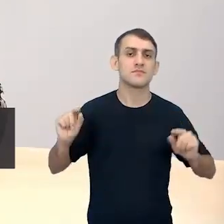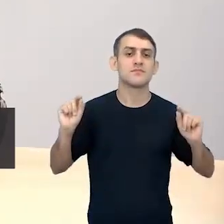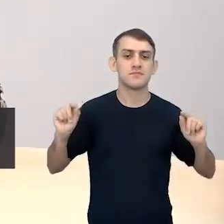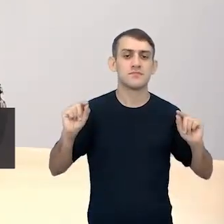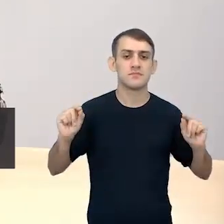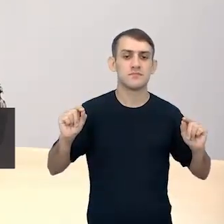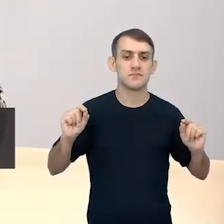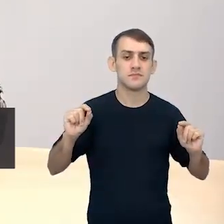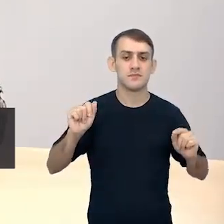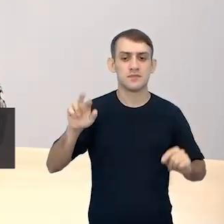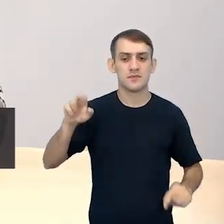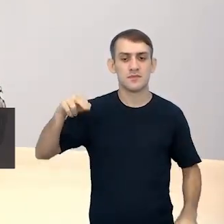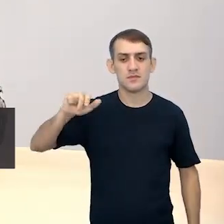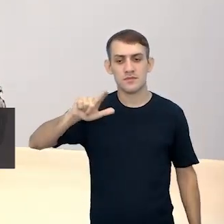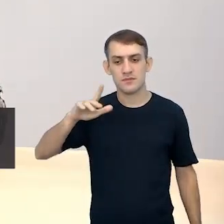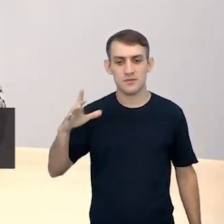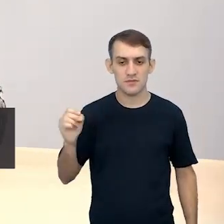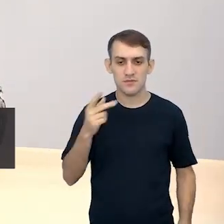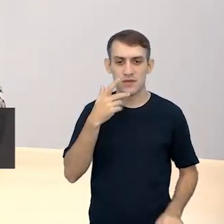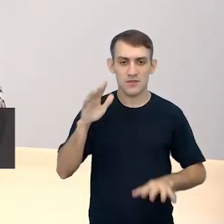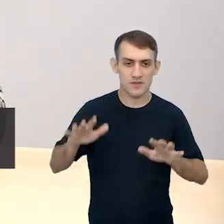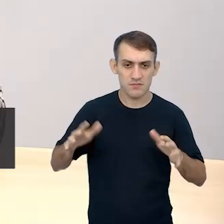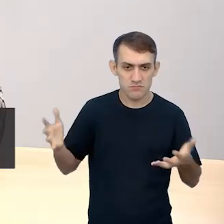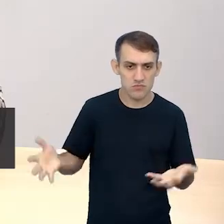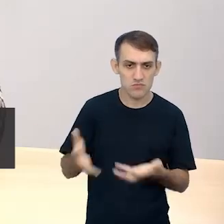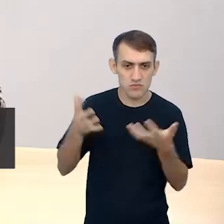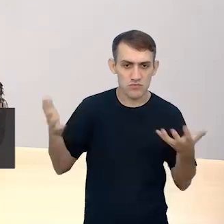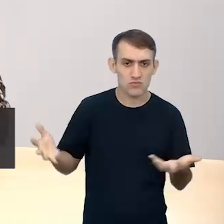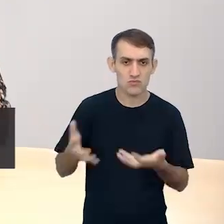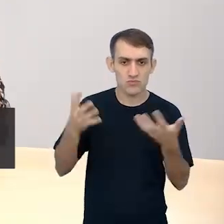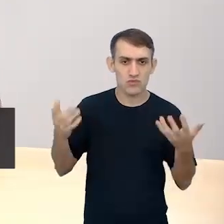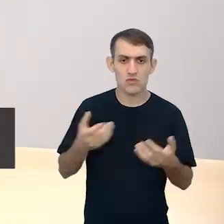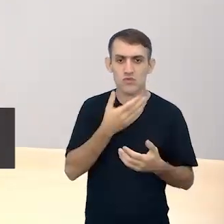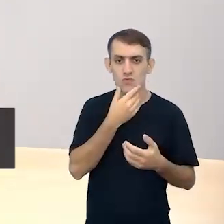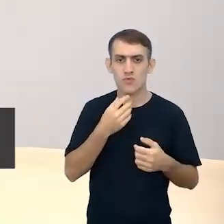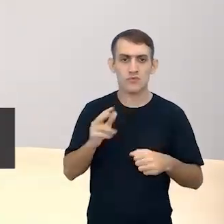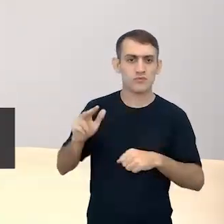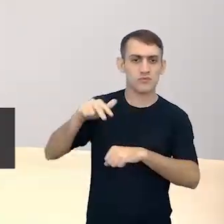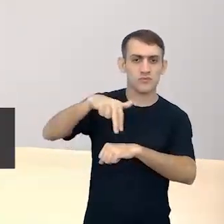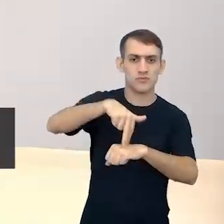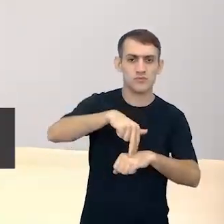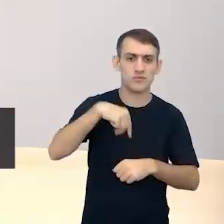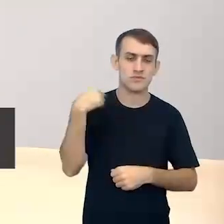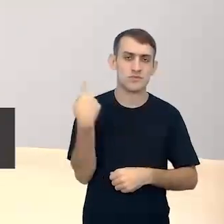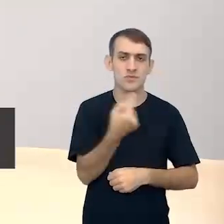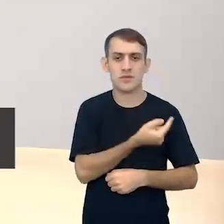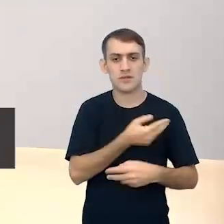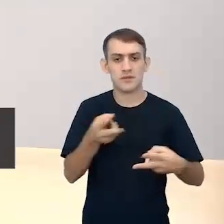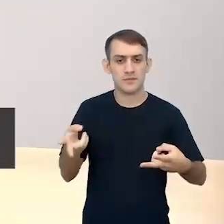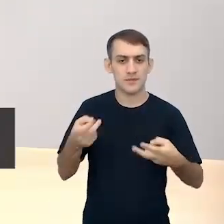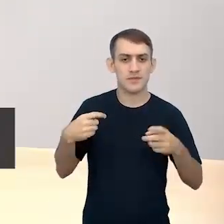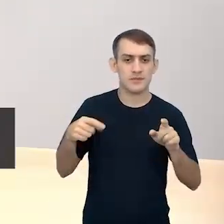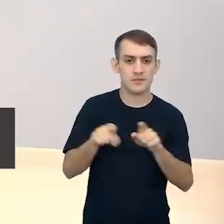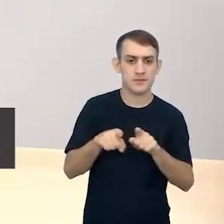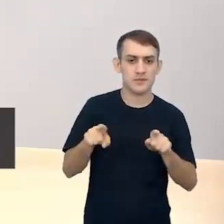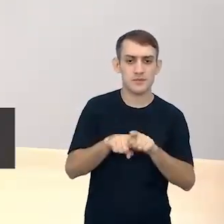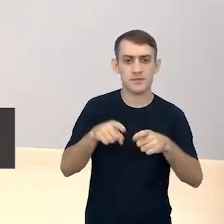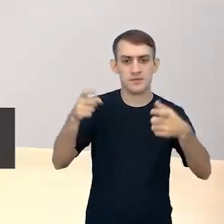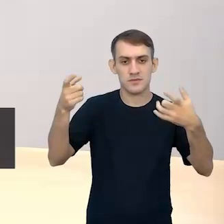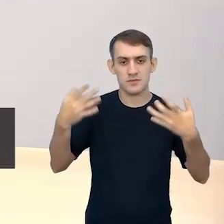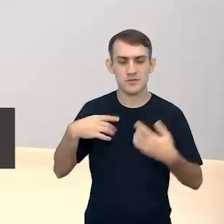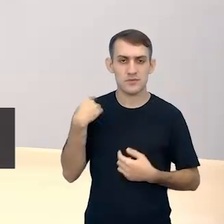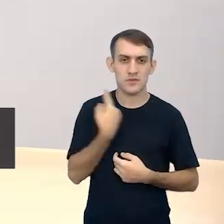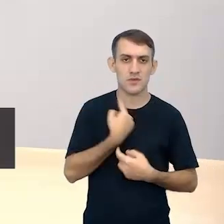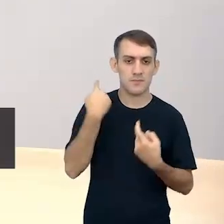o Arnaldo fala que, embora o incentivo da ONU, a proposta possui homens na linha de frente. Isso a gente notou também num comentário aqui que